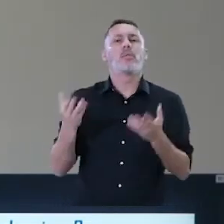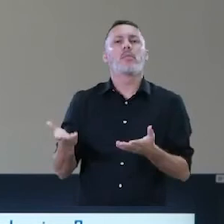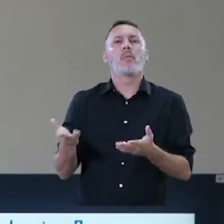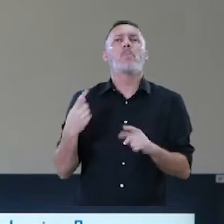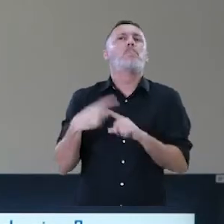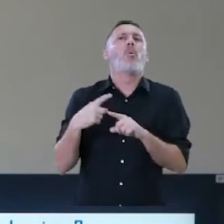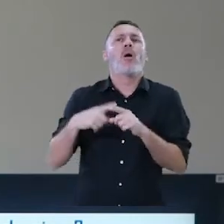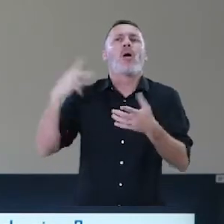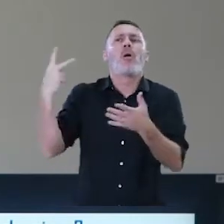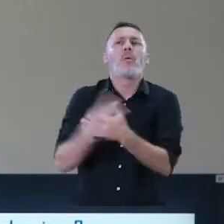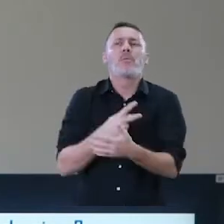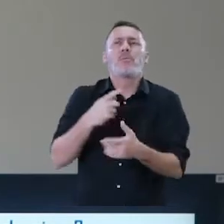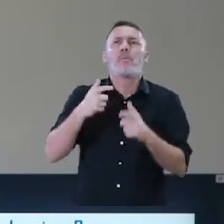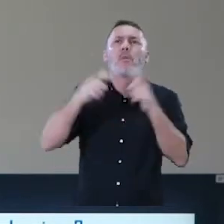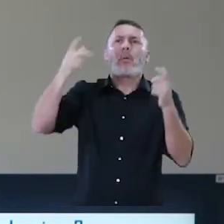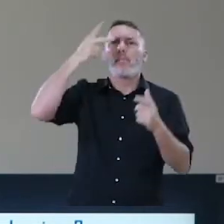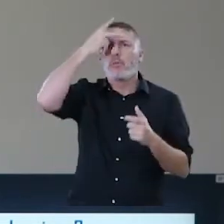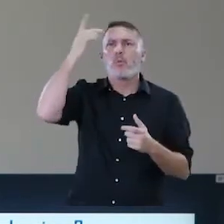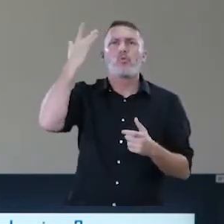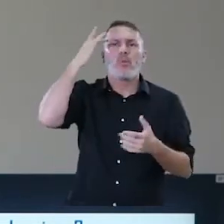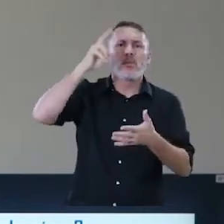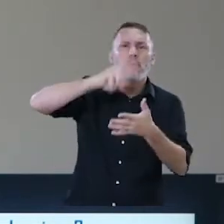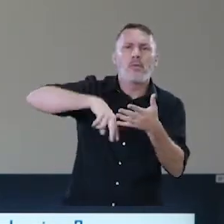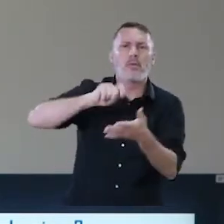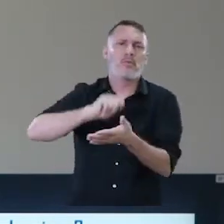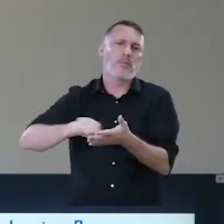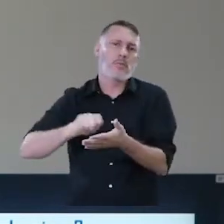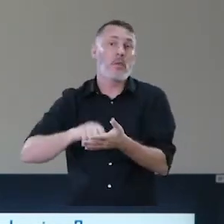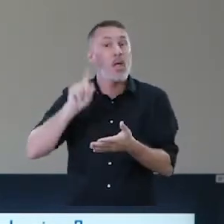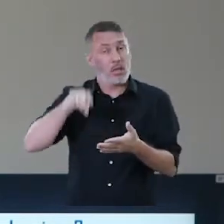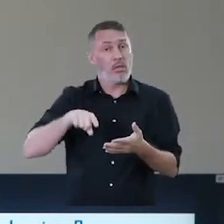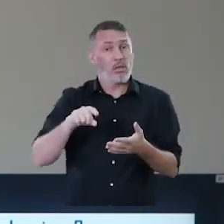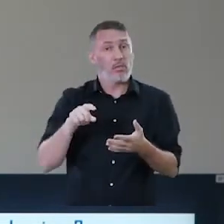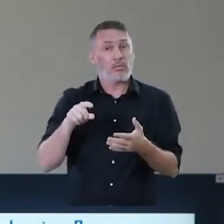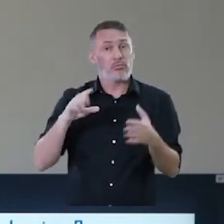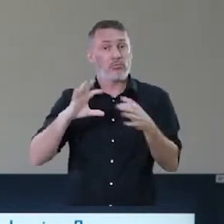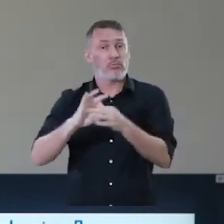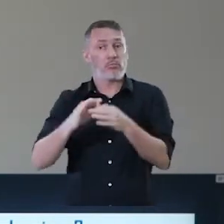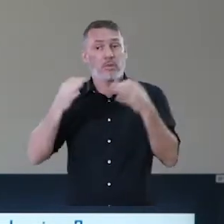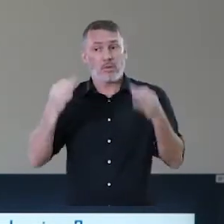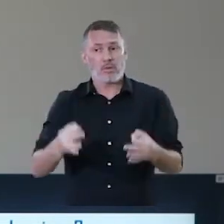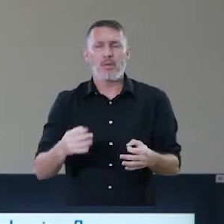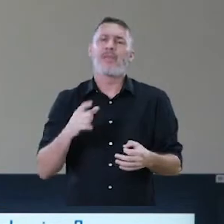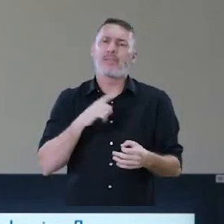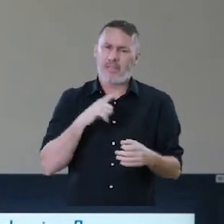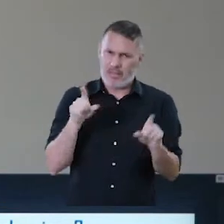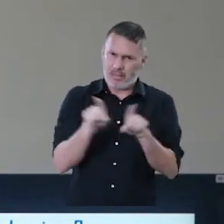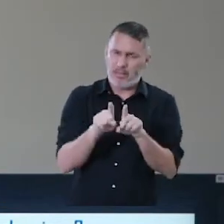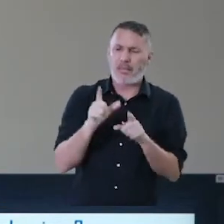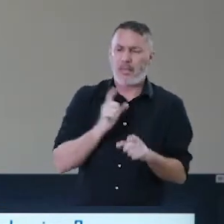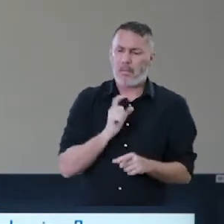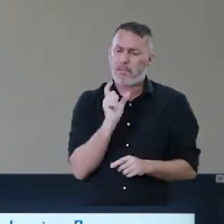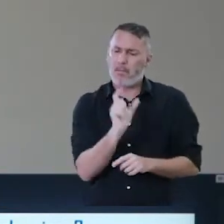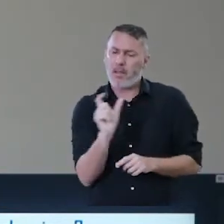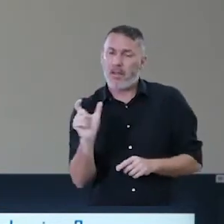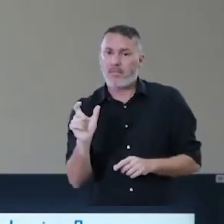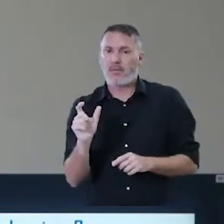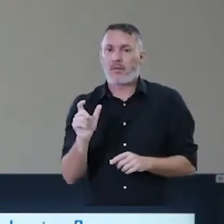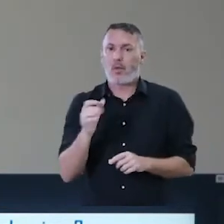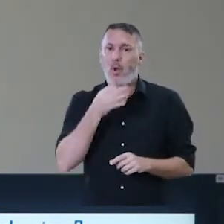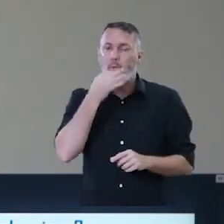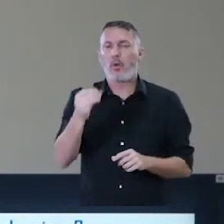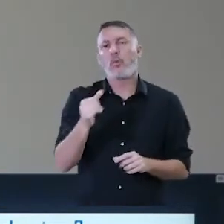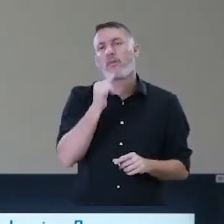isso? Eu penso essa tese 1 e eu penso essa tese 2. Perfeito, é assim que eu vou trabalhar. E eu tenho algumas palavras com